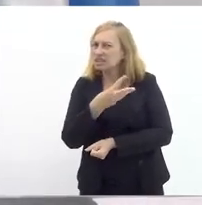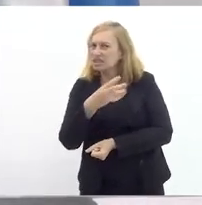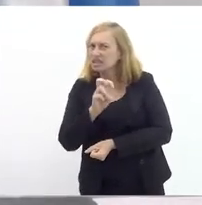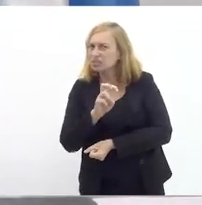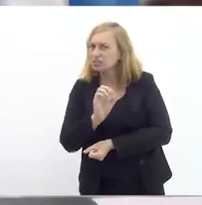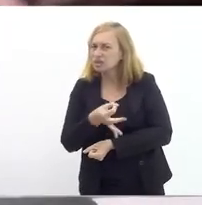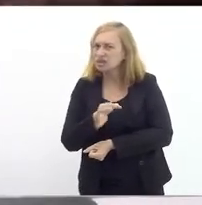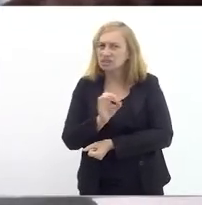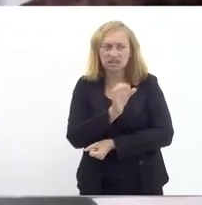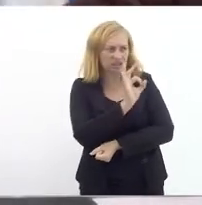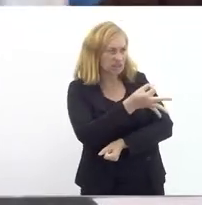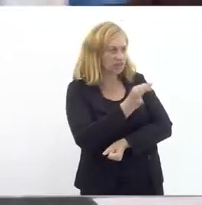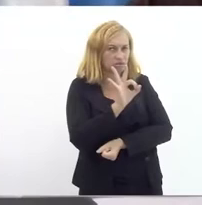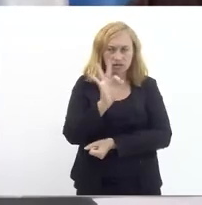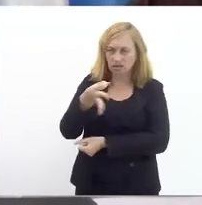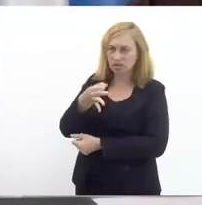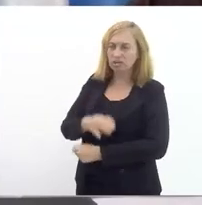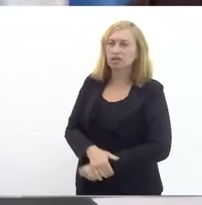Correto.